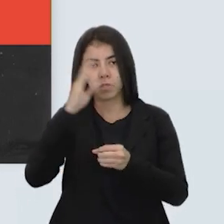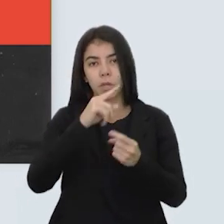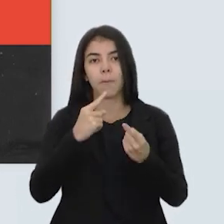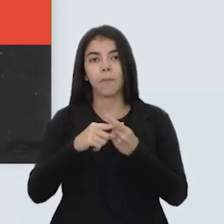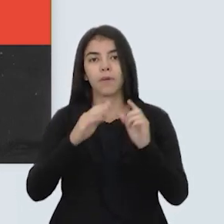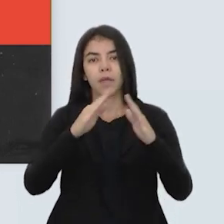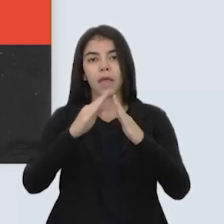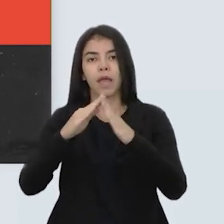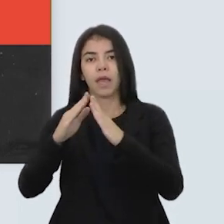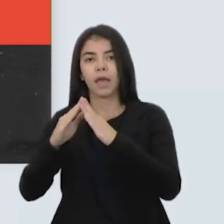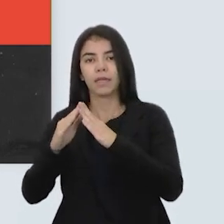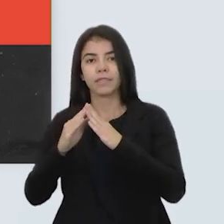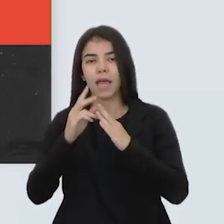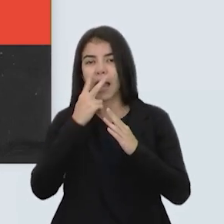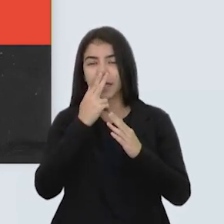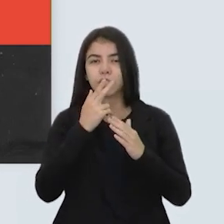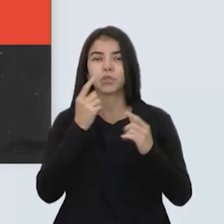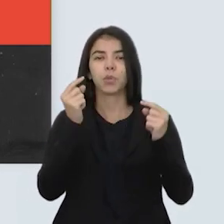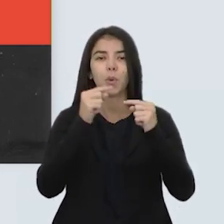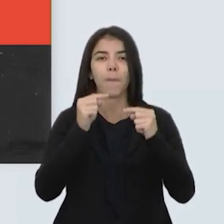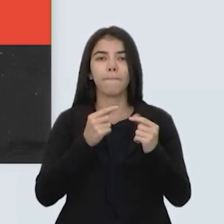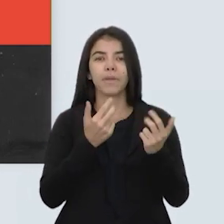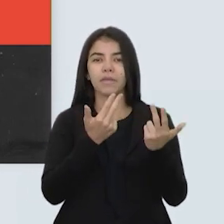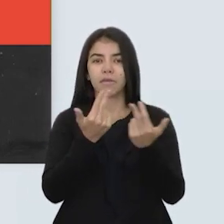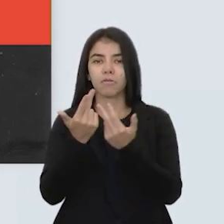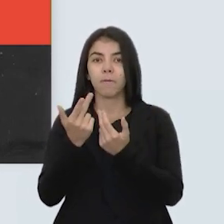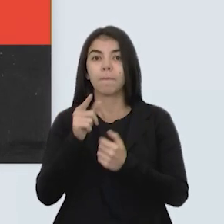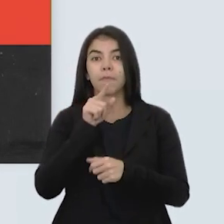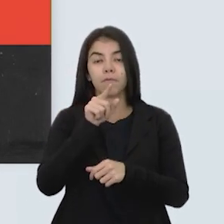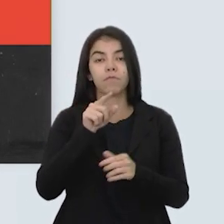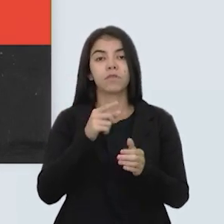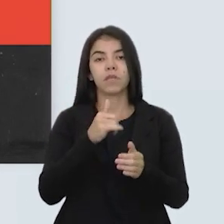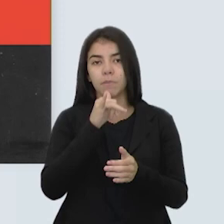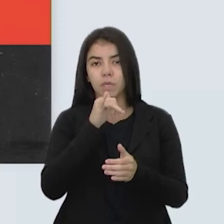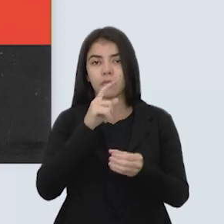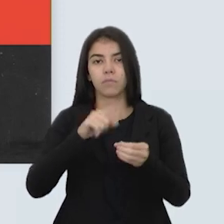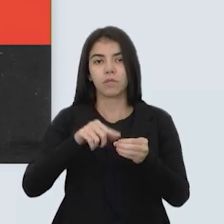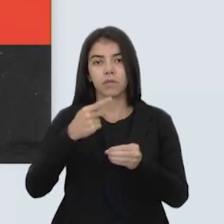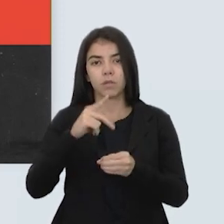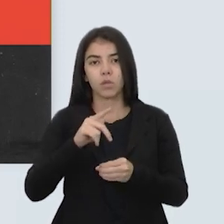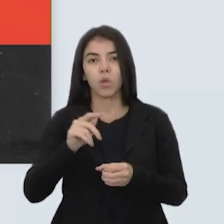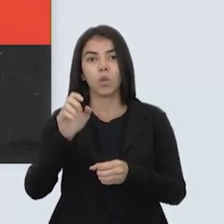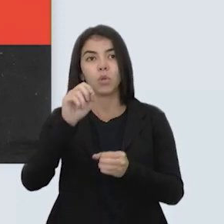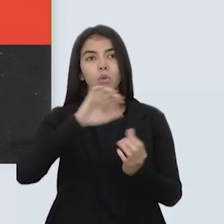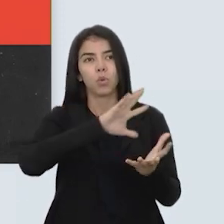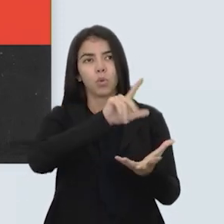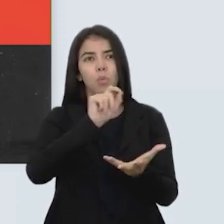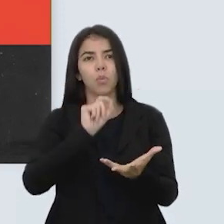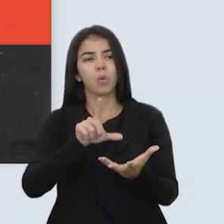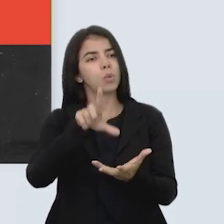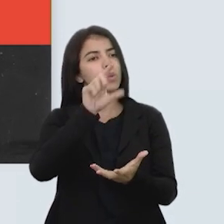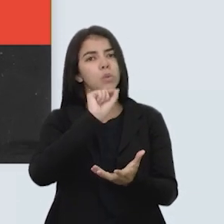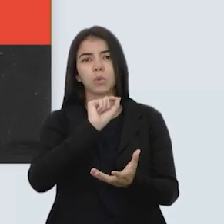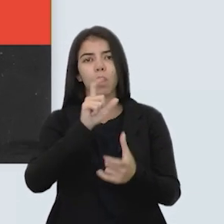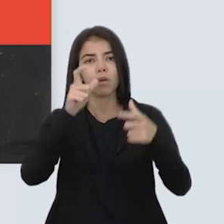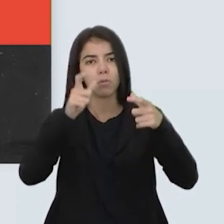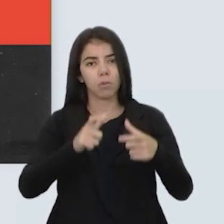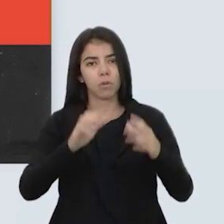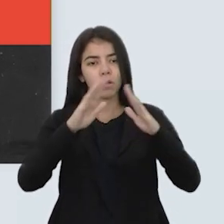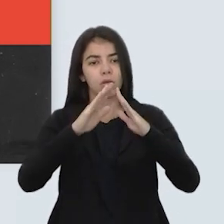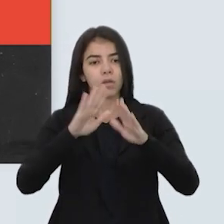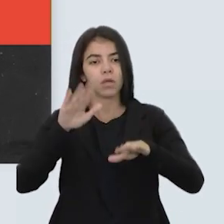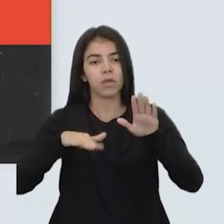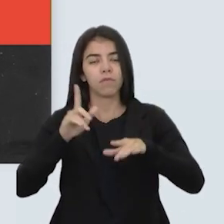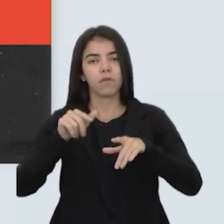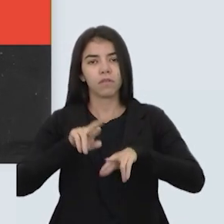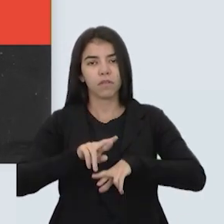eram parecidas. Você pode fazer um teste aí na sua casa, escolhe alguma cidade de algum ponto do mundo e você vai perceber que muitas vezes